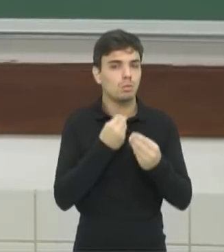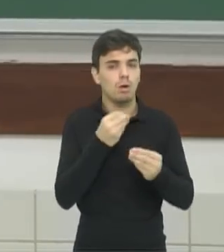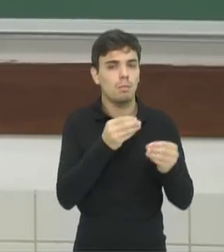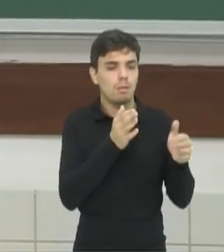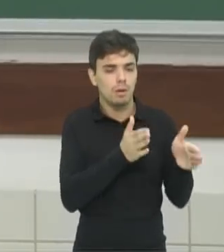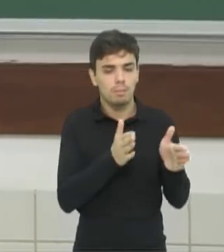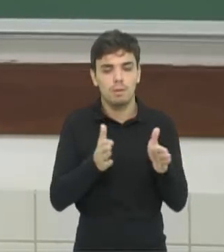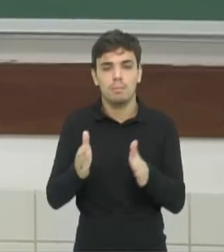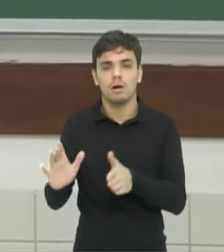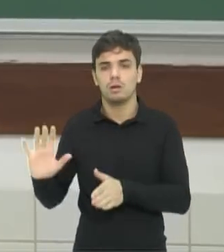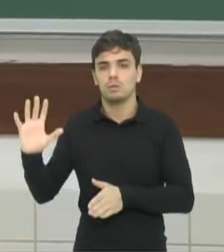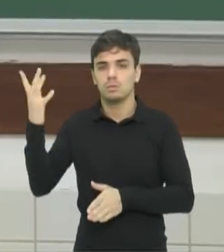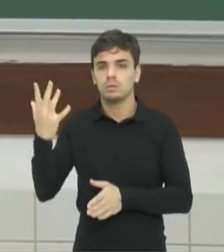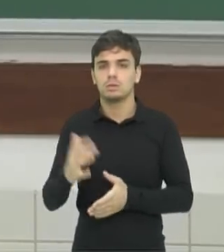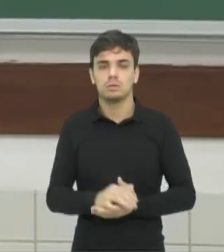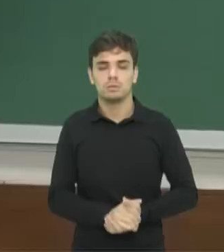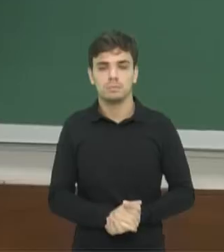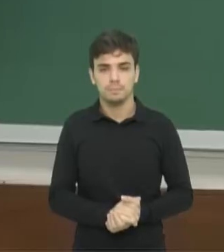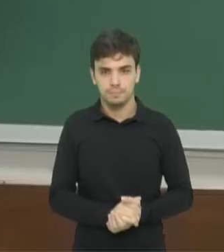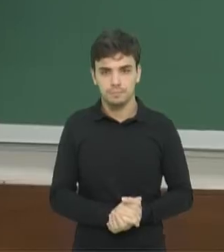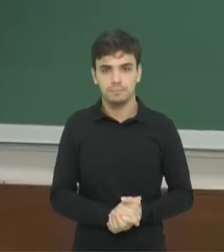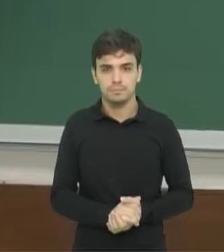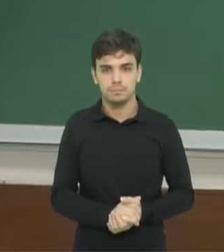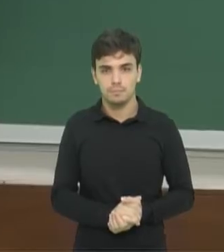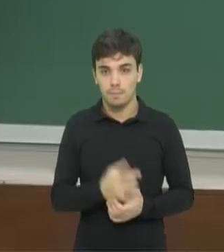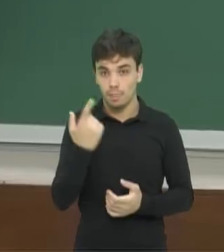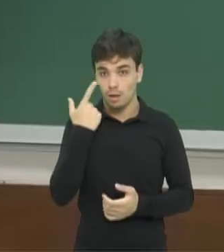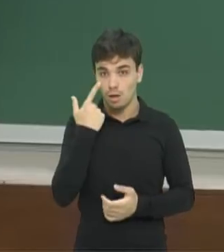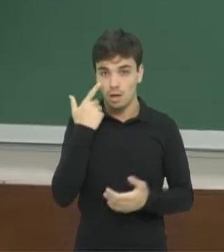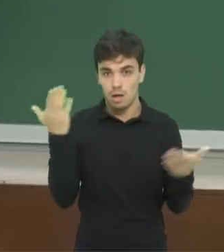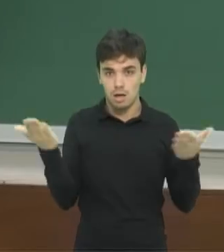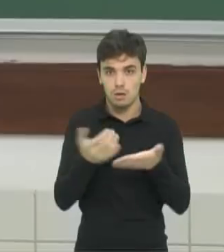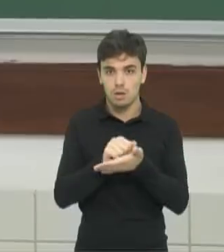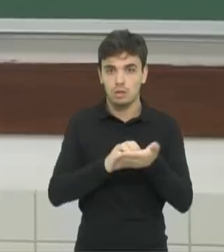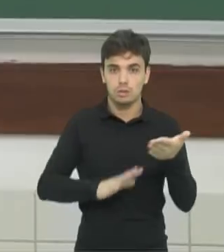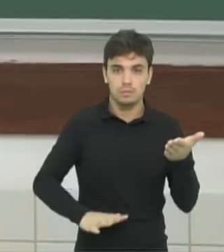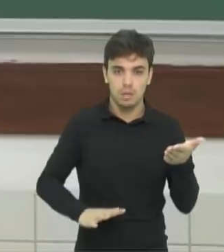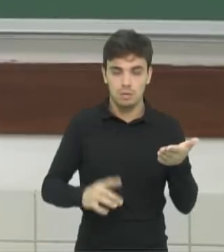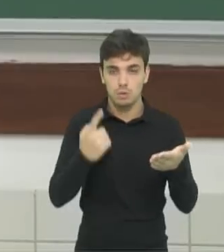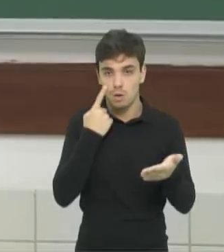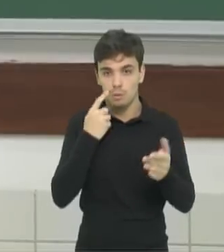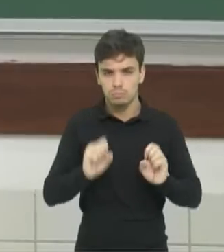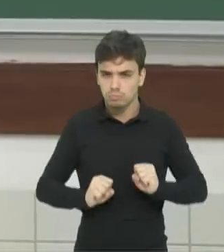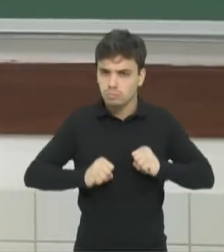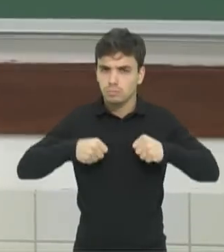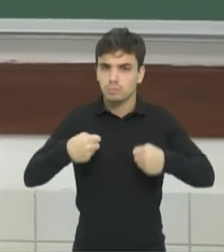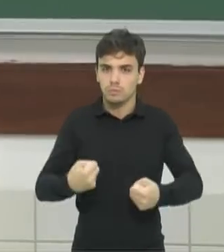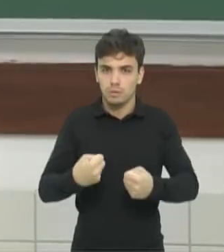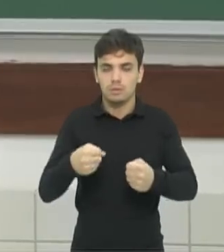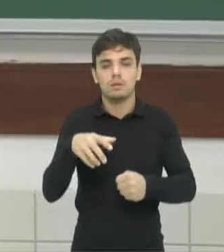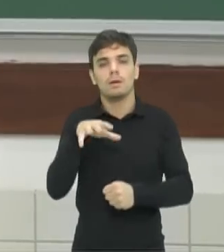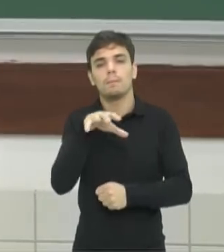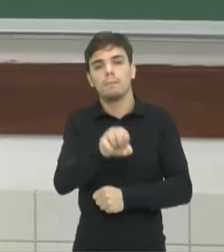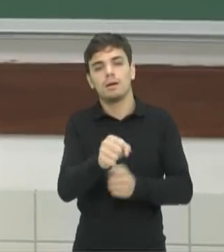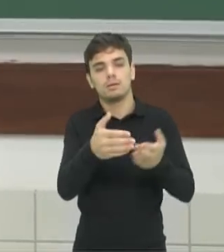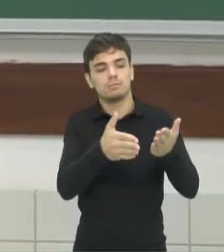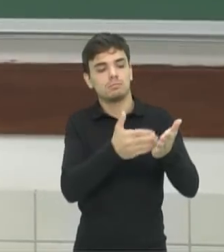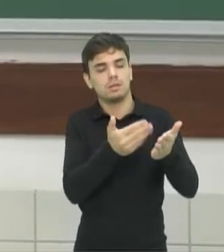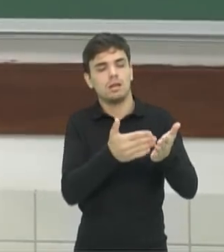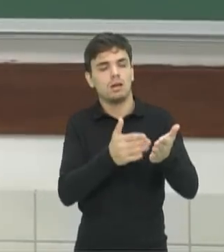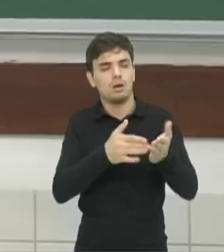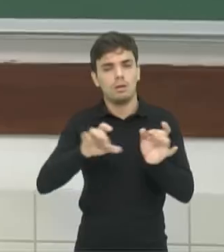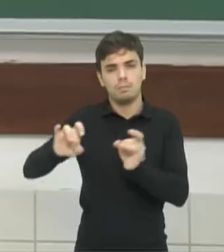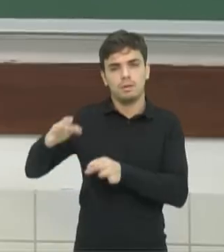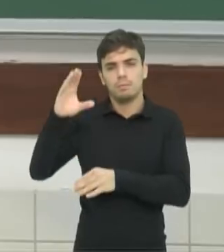de acontecimentos. Vamos lá então para o nosso exercício? Gente, força lá agora. Pega aquele caderno, deixa preguiça.